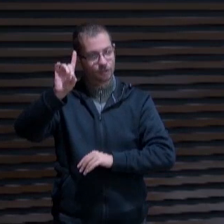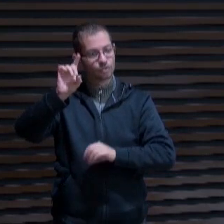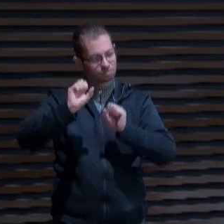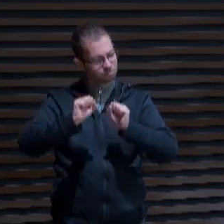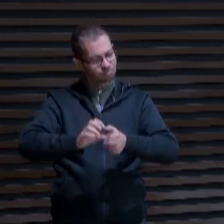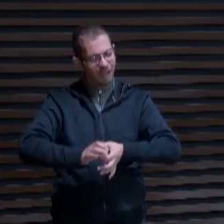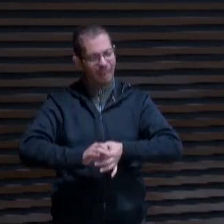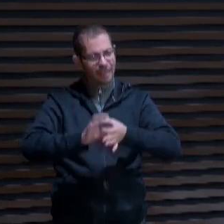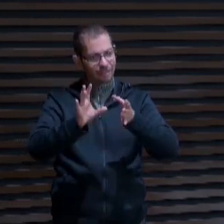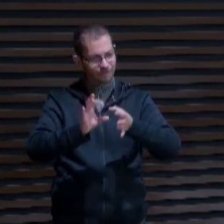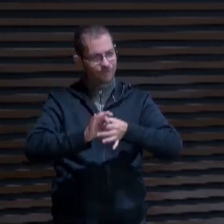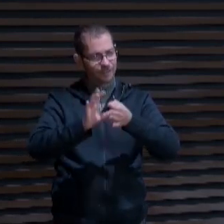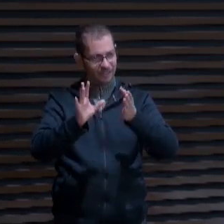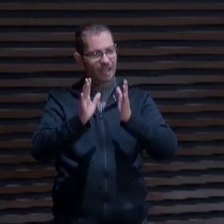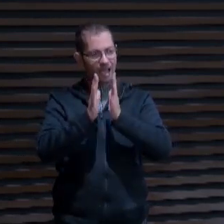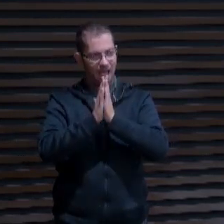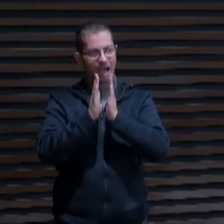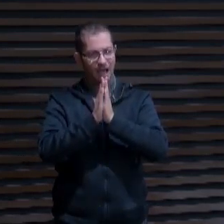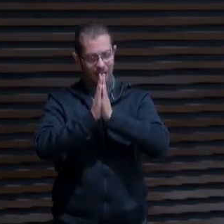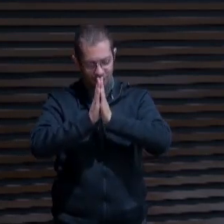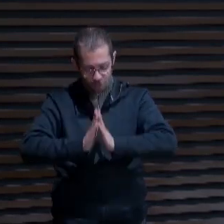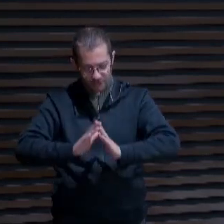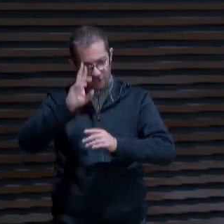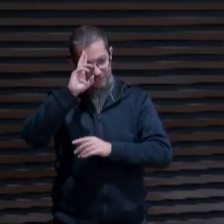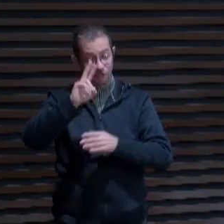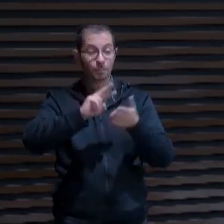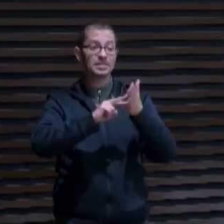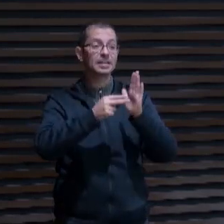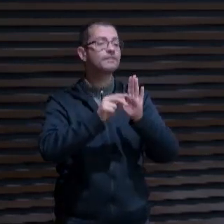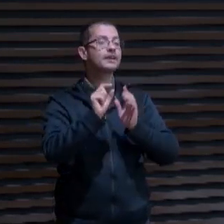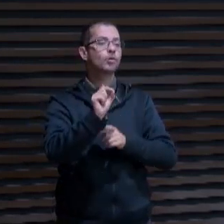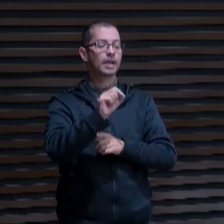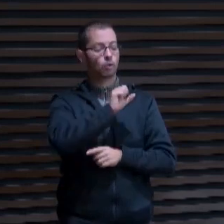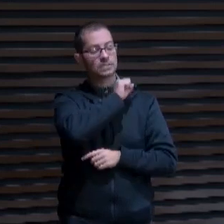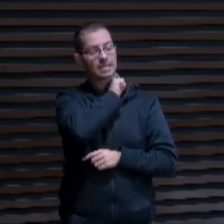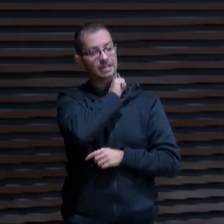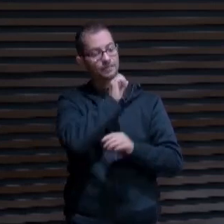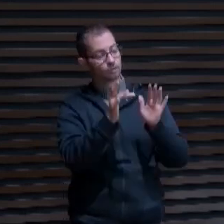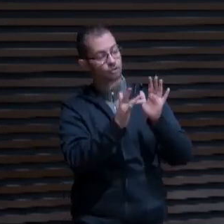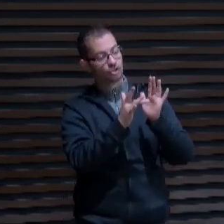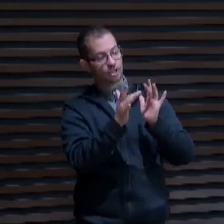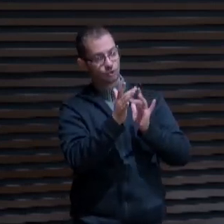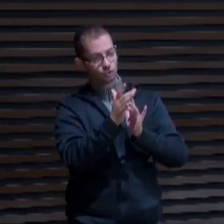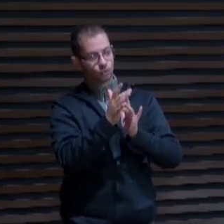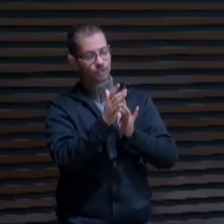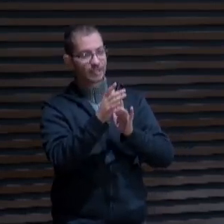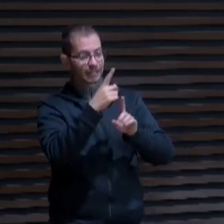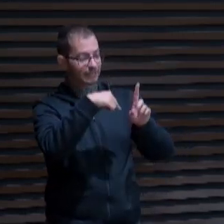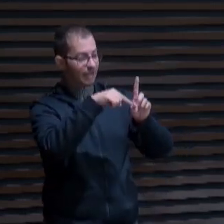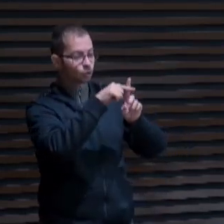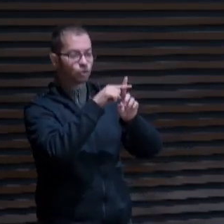Isso representa esse sacrifício do Senhor Jesus Cristo, suficiente para nos purificar por